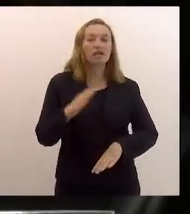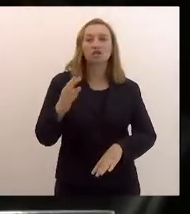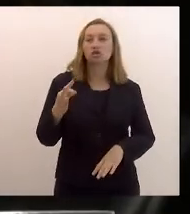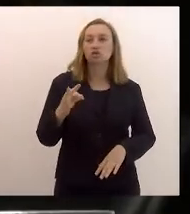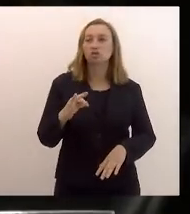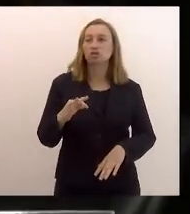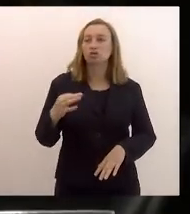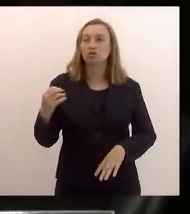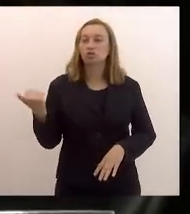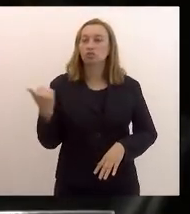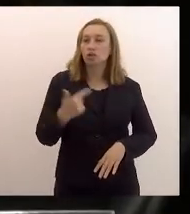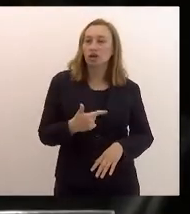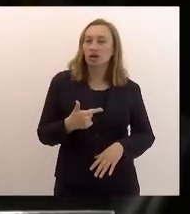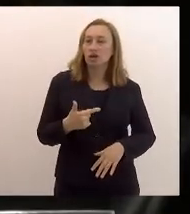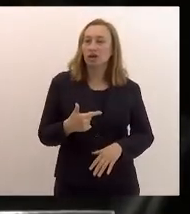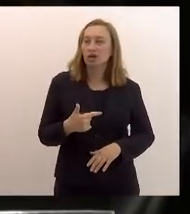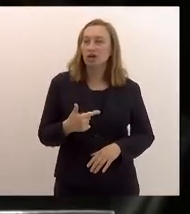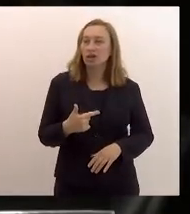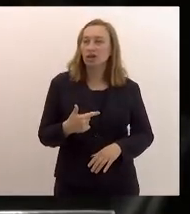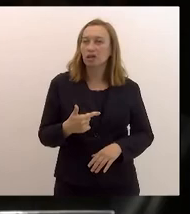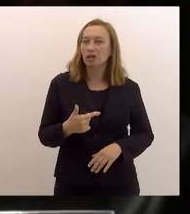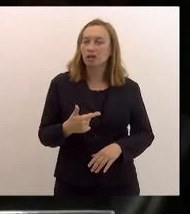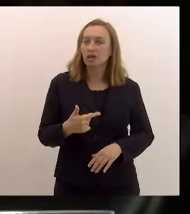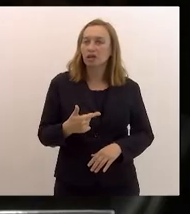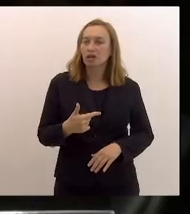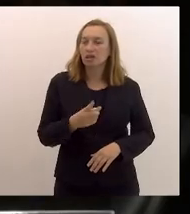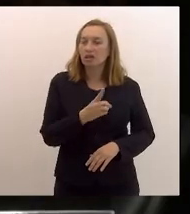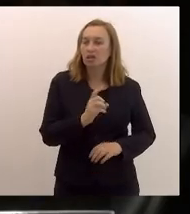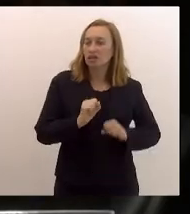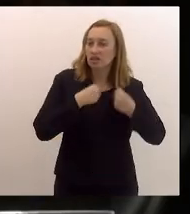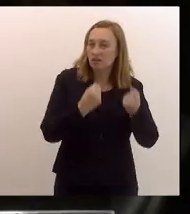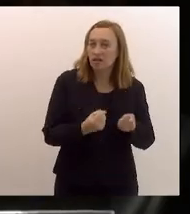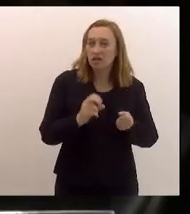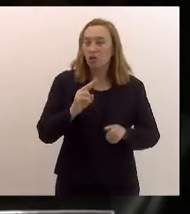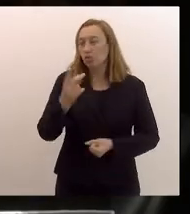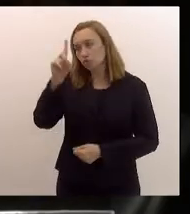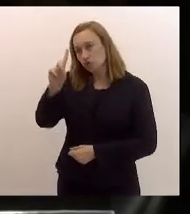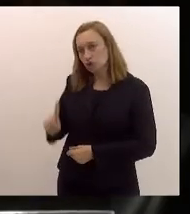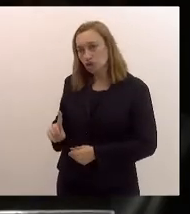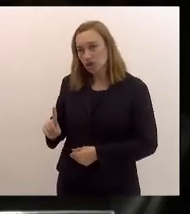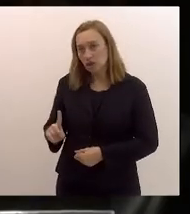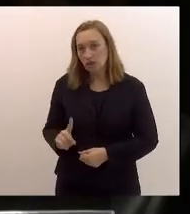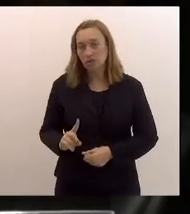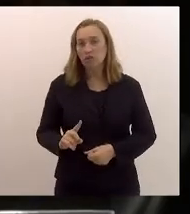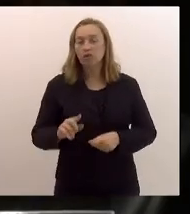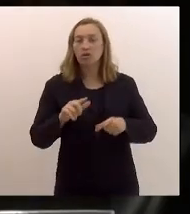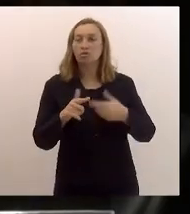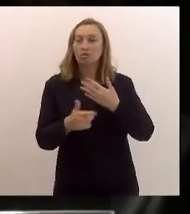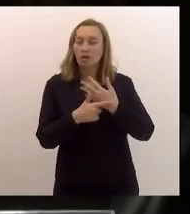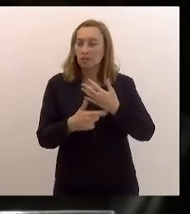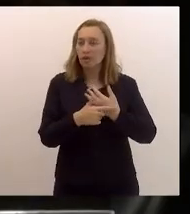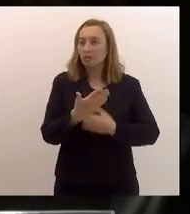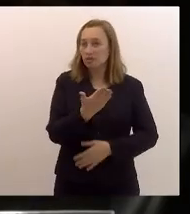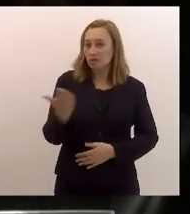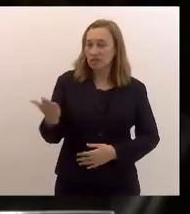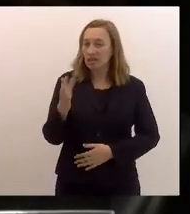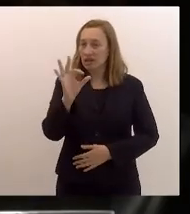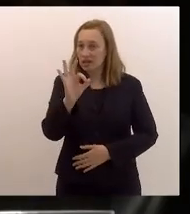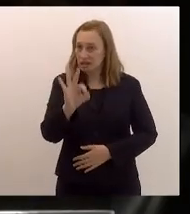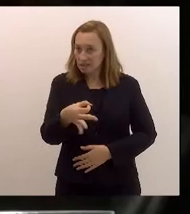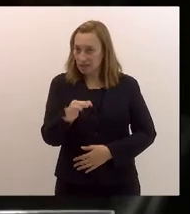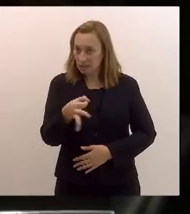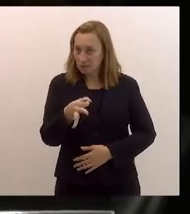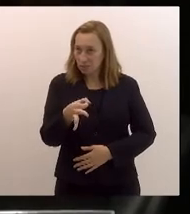além da Defesa ou do direito a vocação de vocês É de